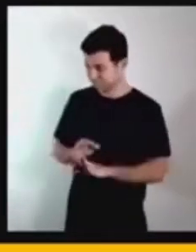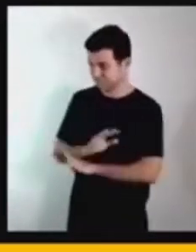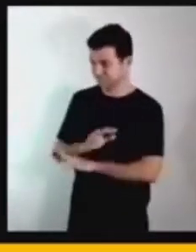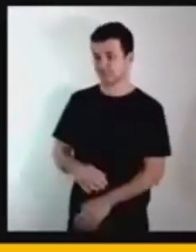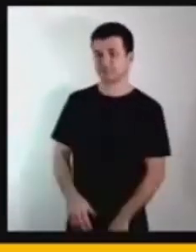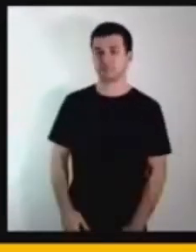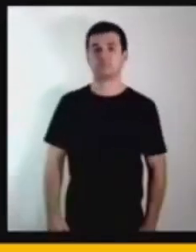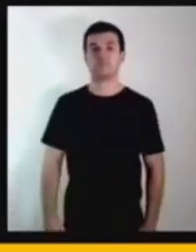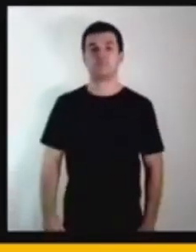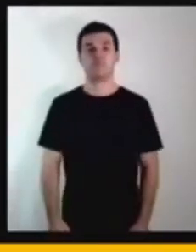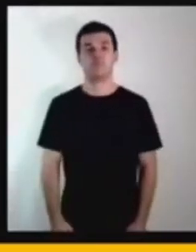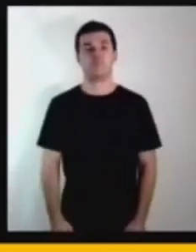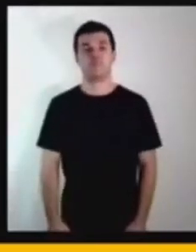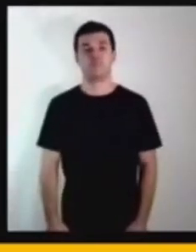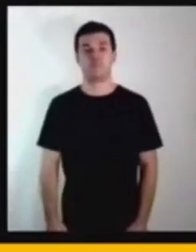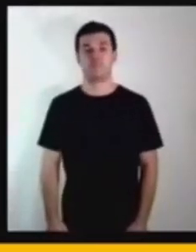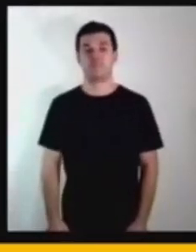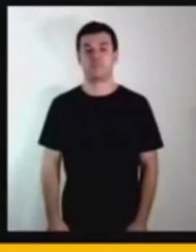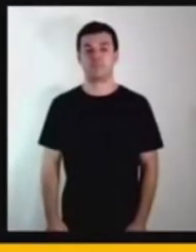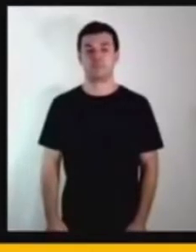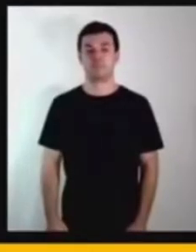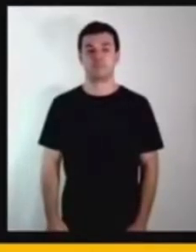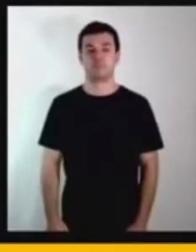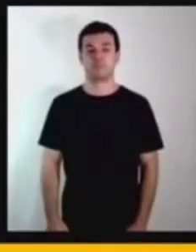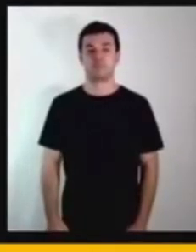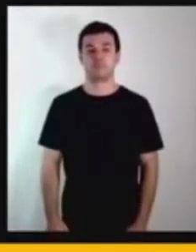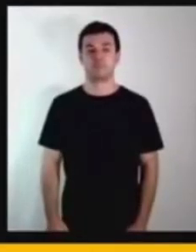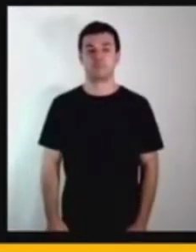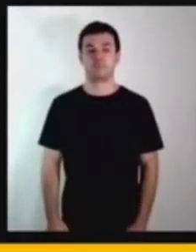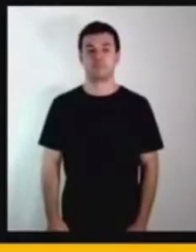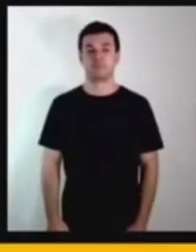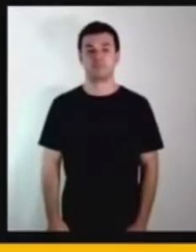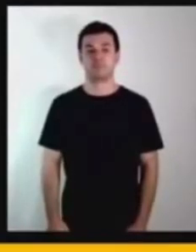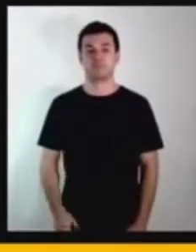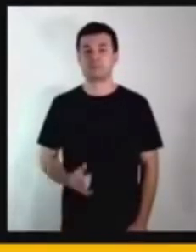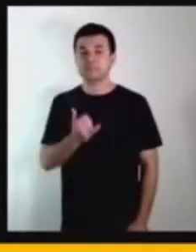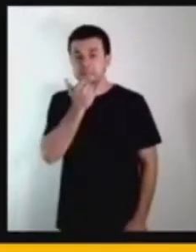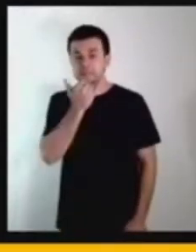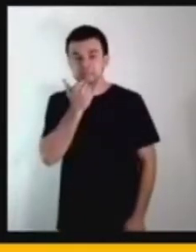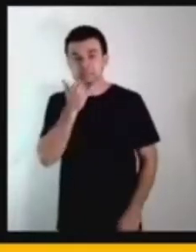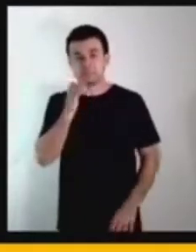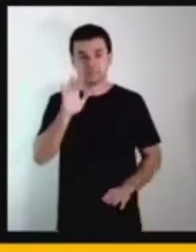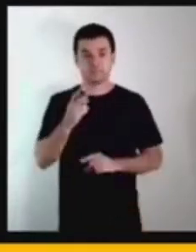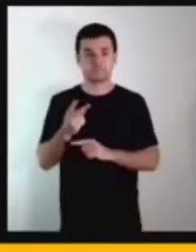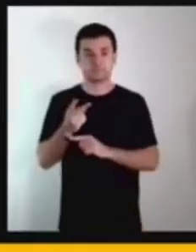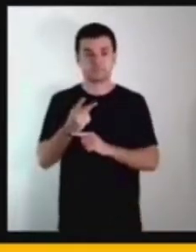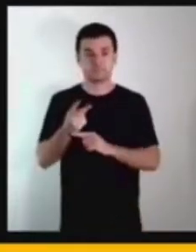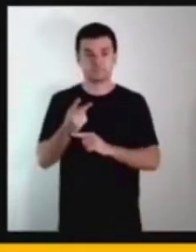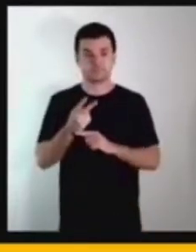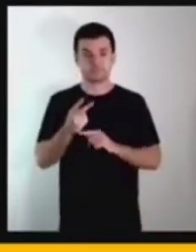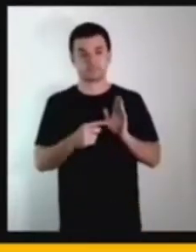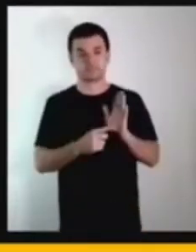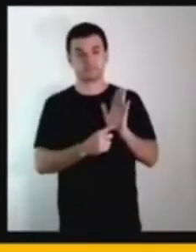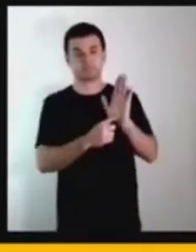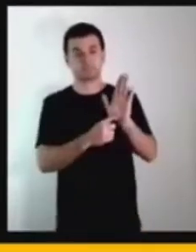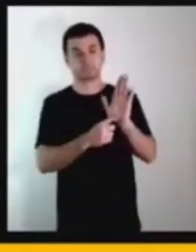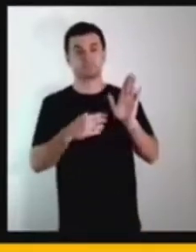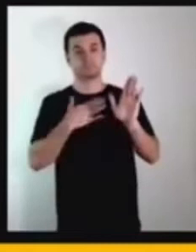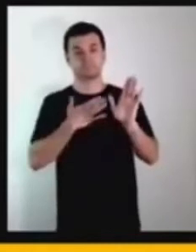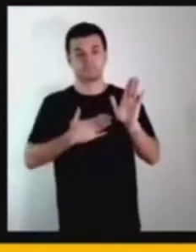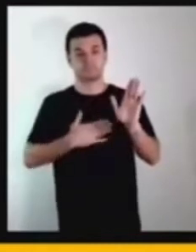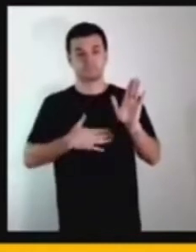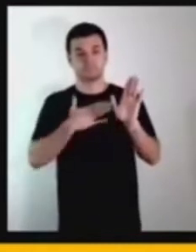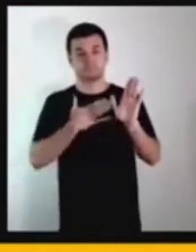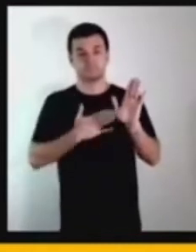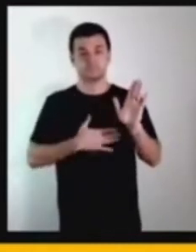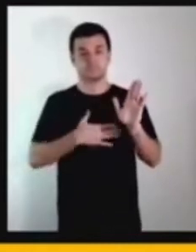Ai, gente, desculpa. Eu tô com o celular e eu não tô conseguindo achar a apresentação. Me Não, desculpem. tranquilo. Pode ficar tranquila que a gente